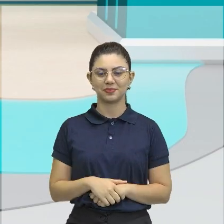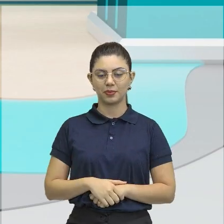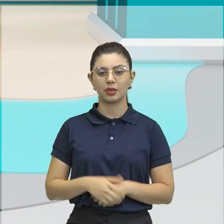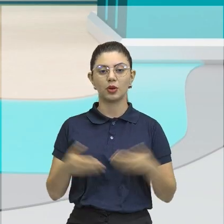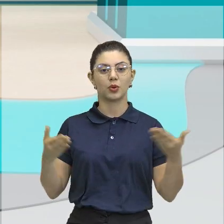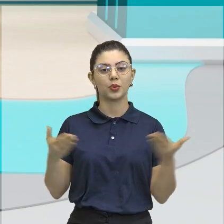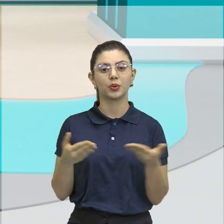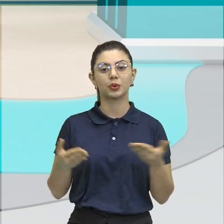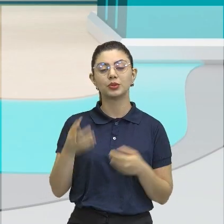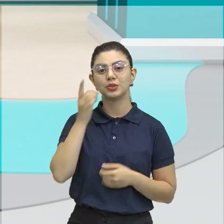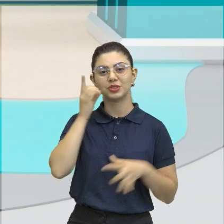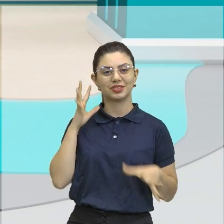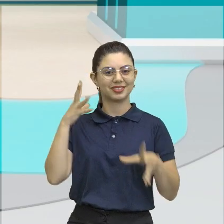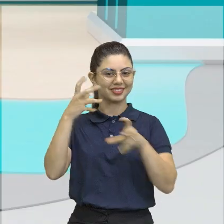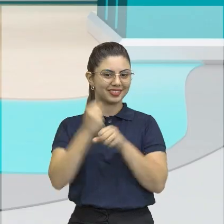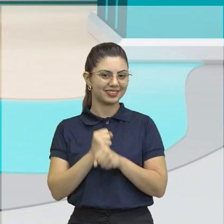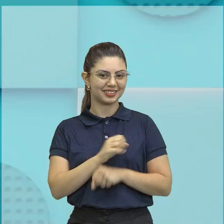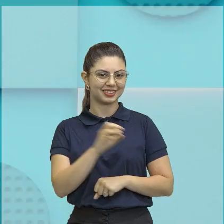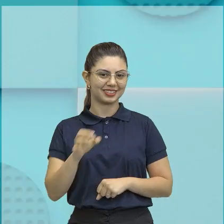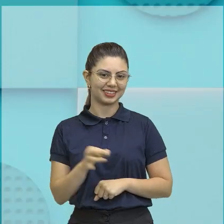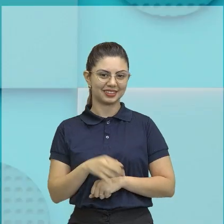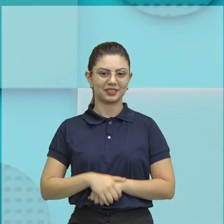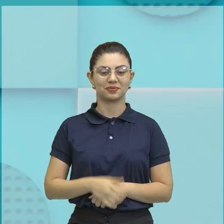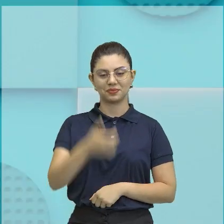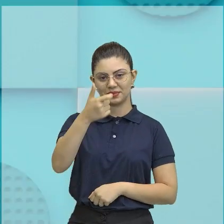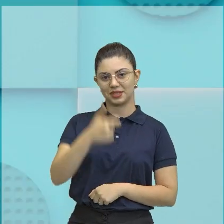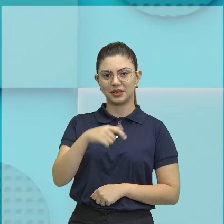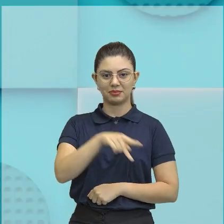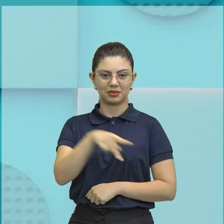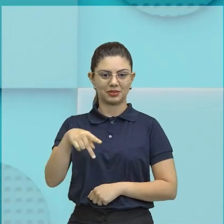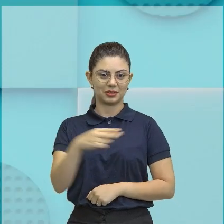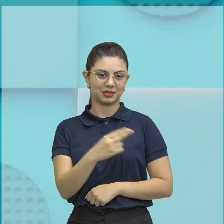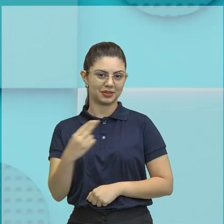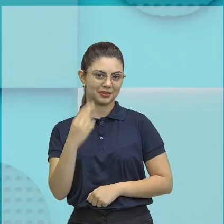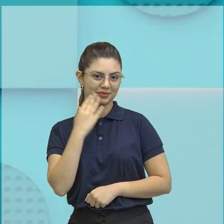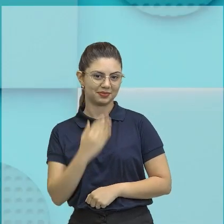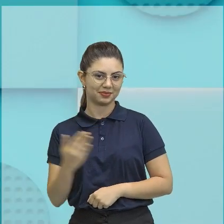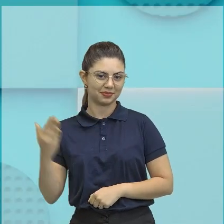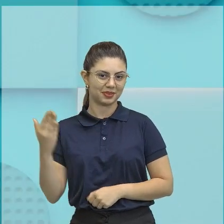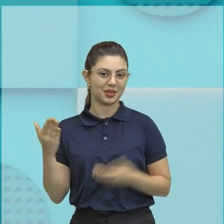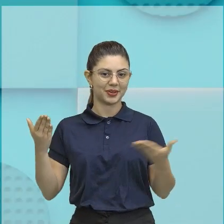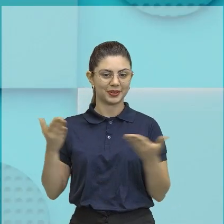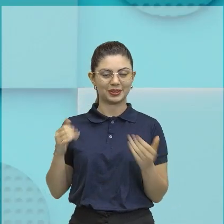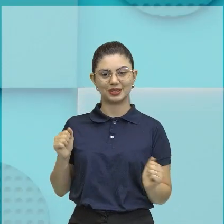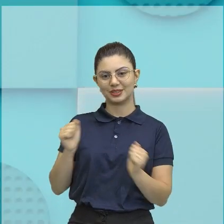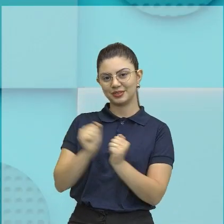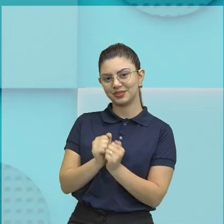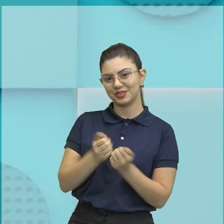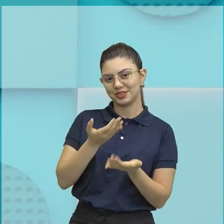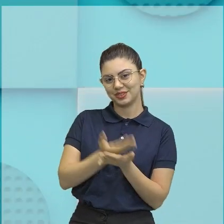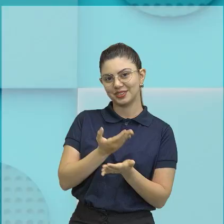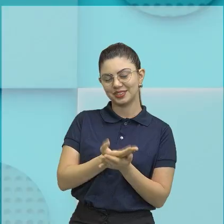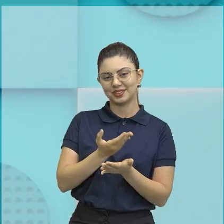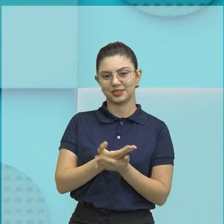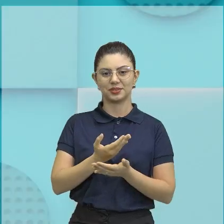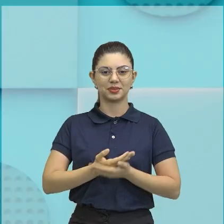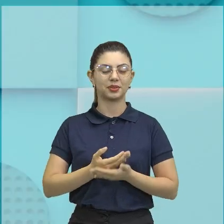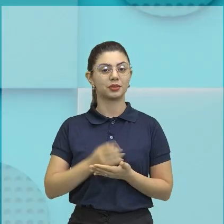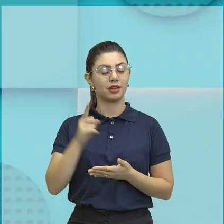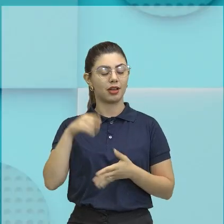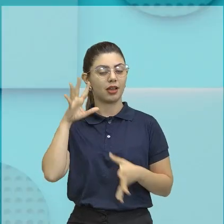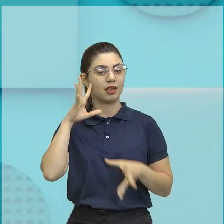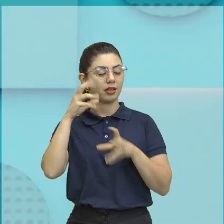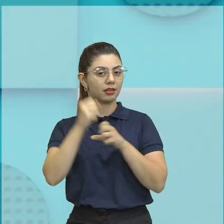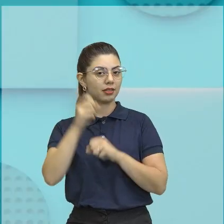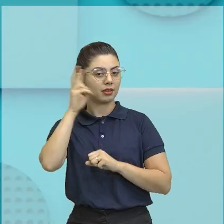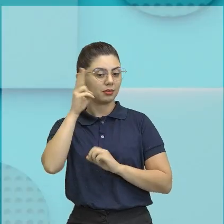dia da nossa revisão. Então, eu sou a professora Lúcia Santos e vou estar com vocês nesse momento de